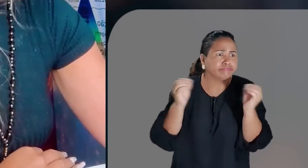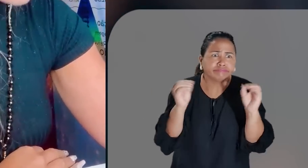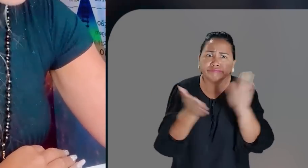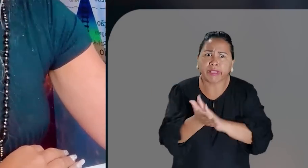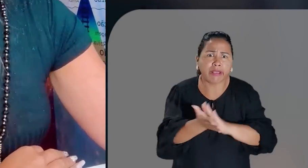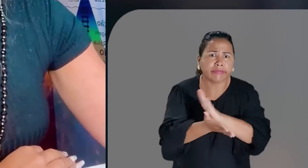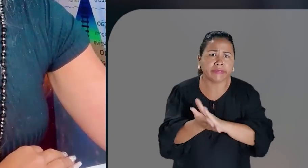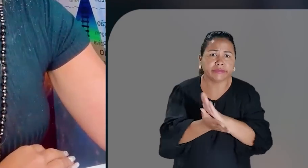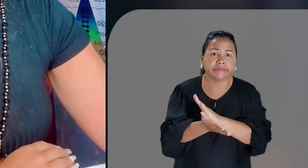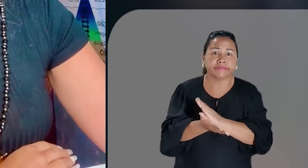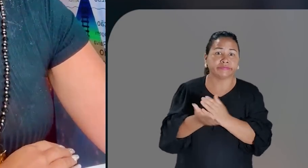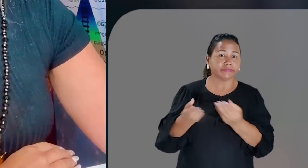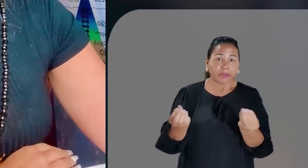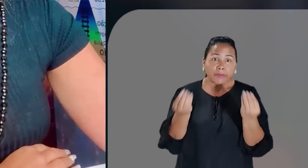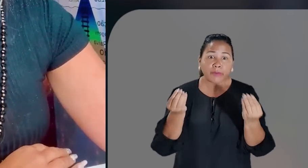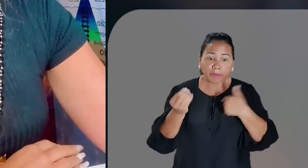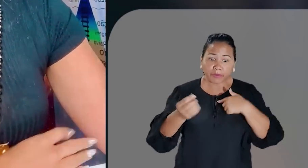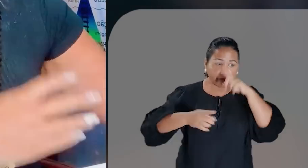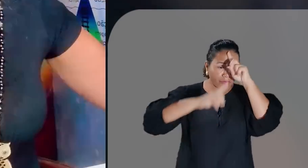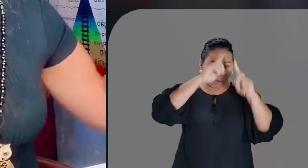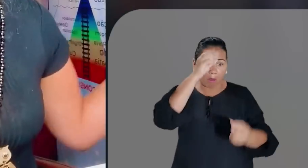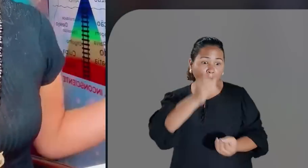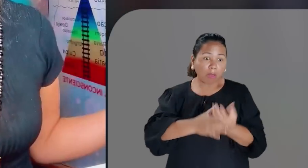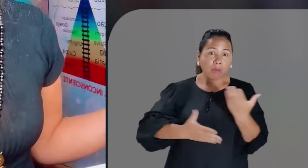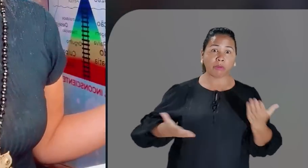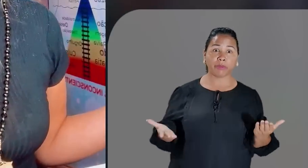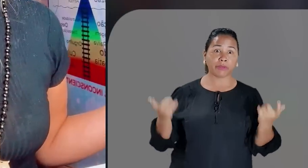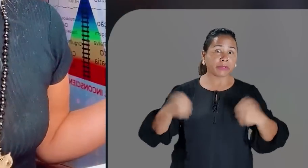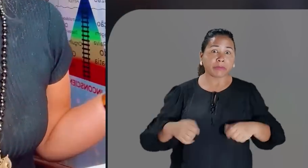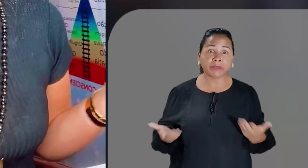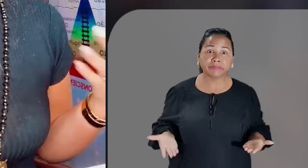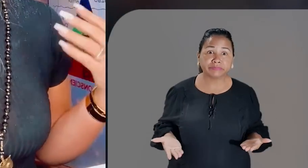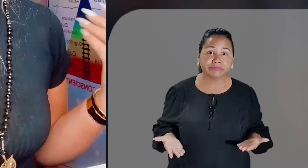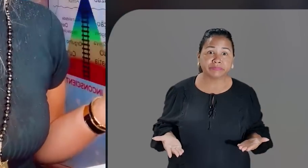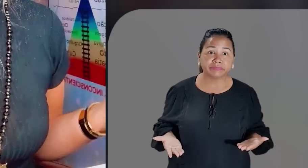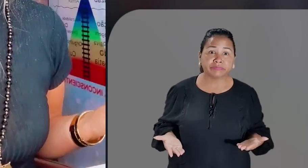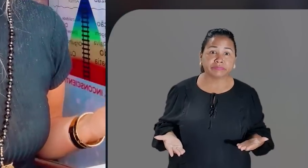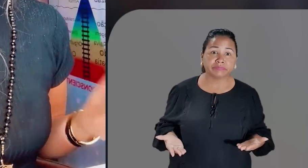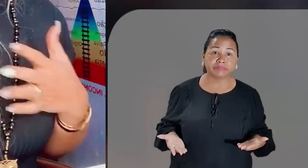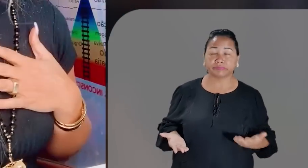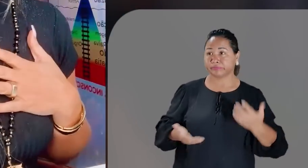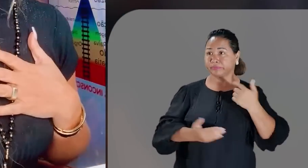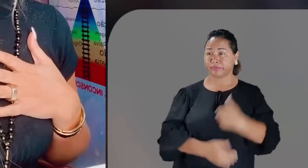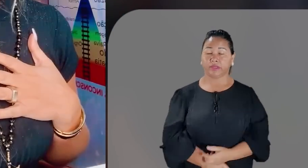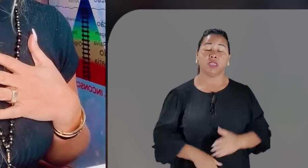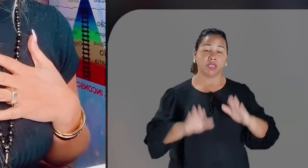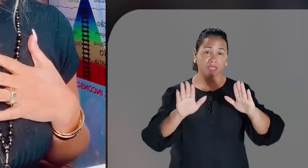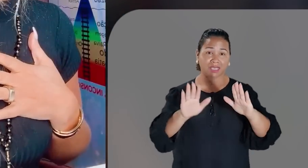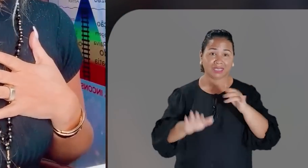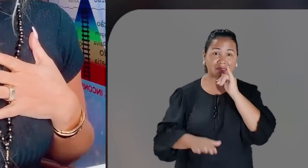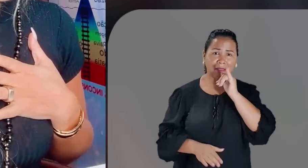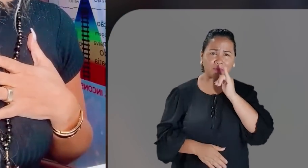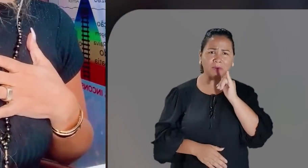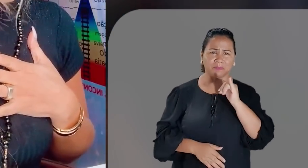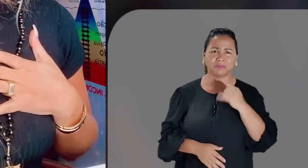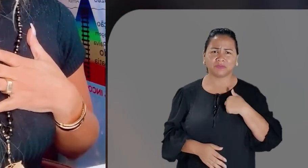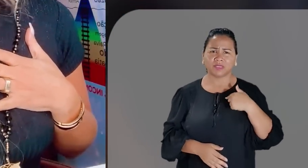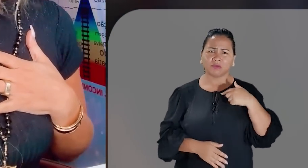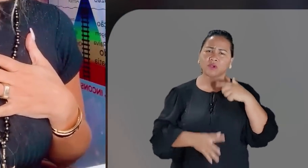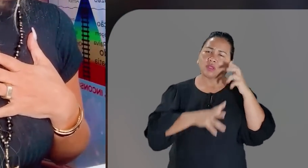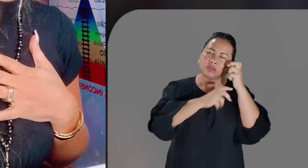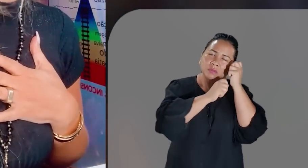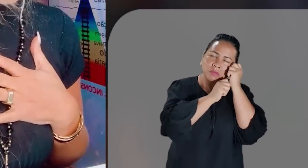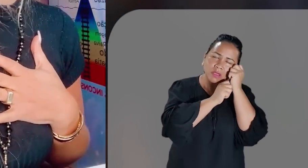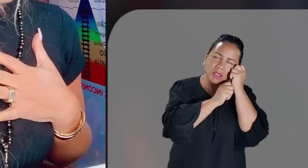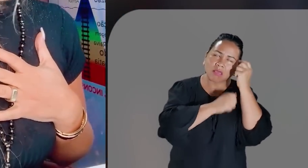jatinho? Nenhum! Então eu não vou cocriar nunca. Imagina eu fechar os olhos, imaginando um jatinho. O que você tá sentindo? Nada! Eu